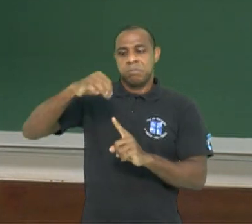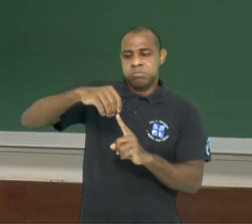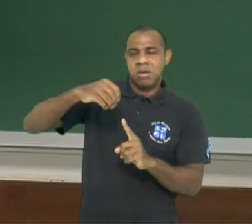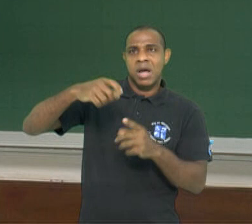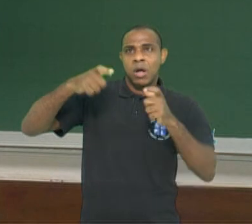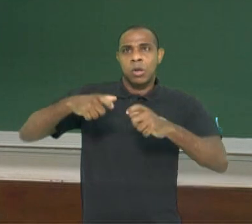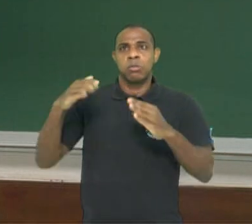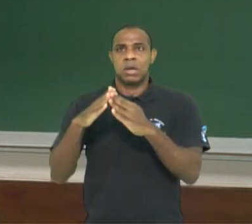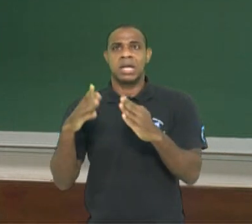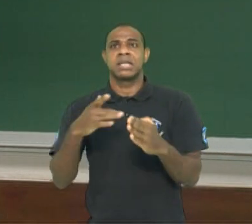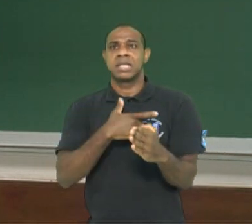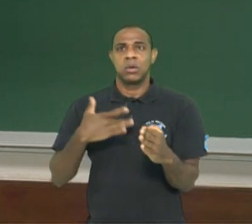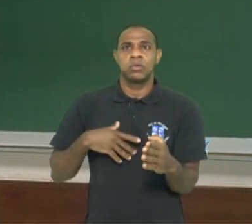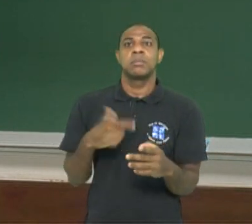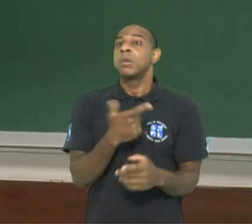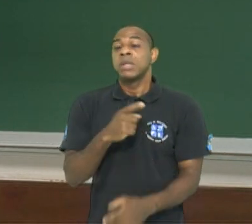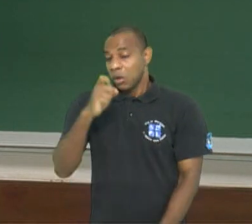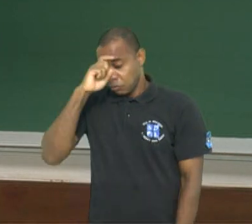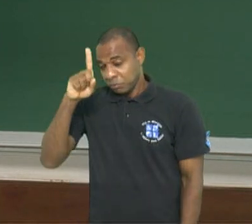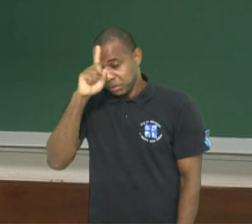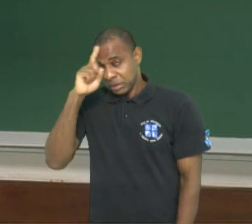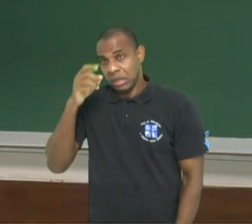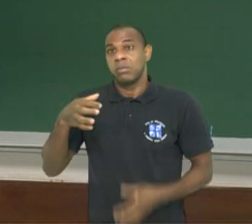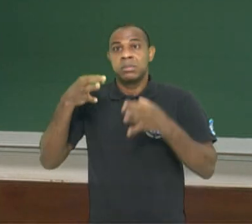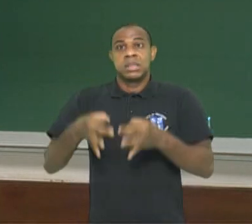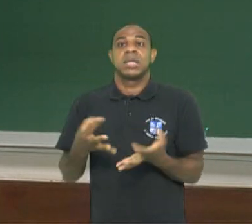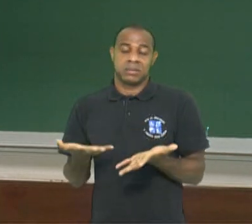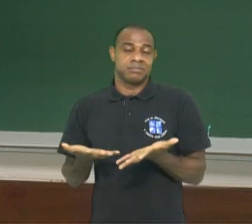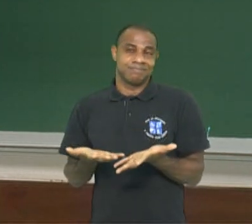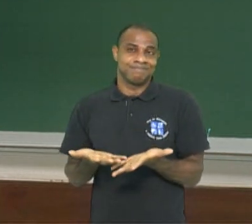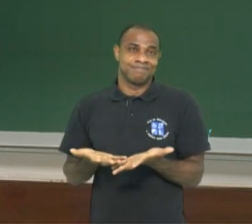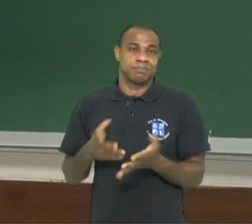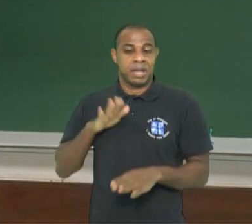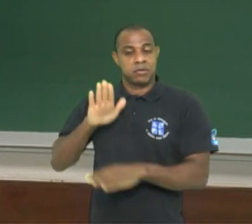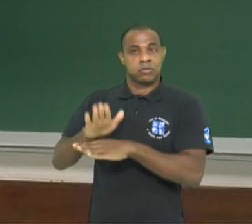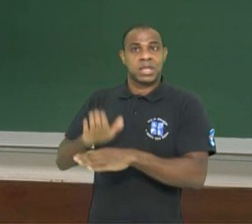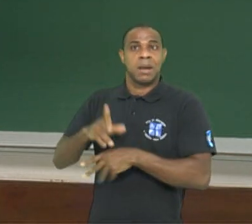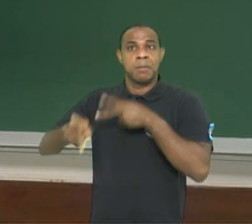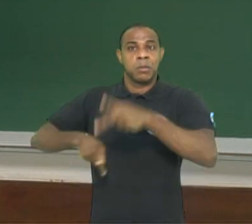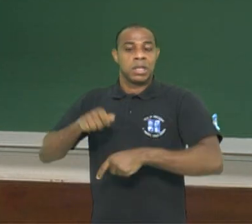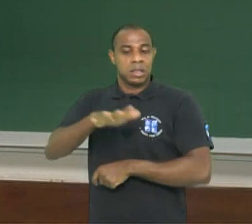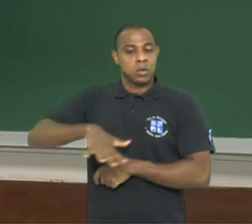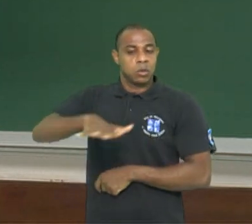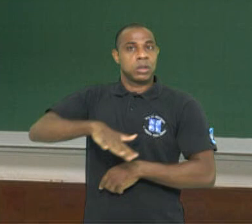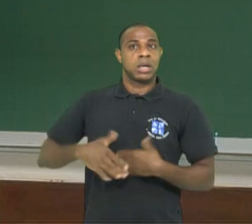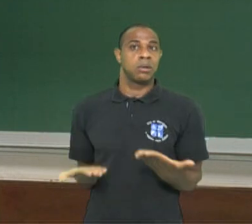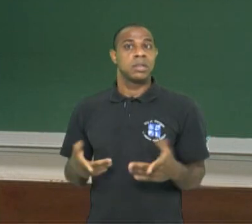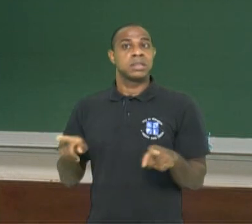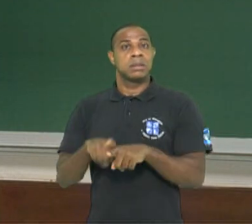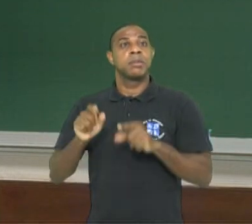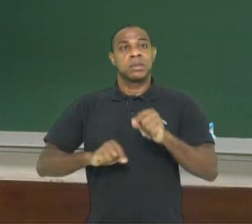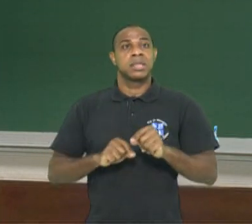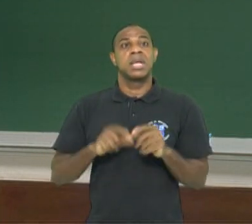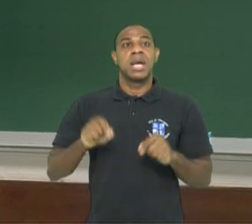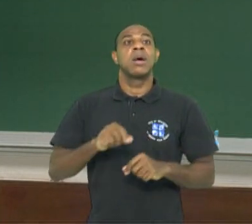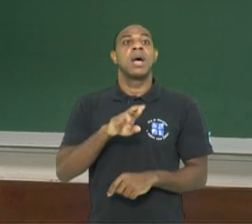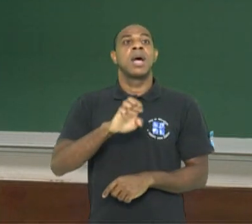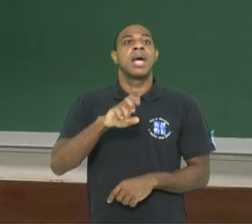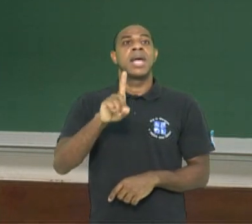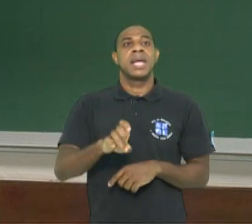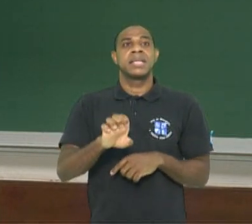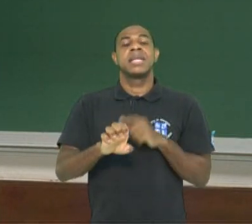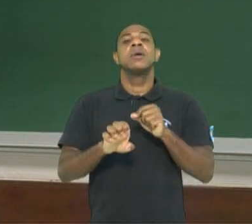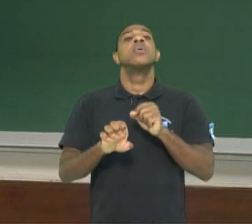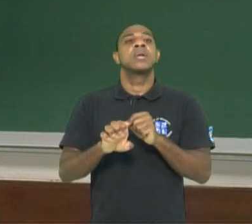não tem, por exemplo, um hospital que possa atender a população local. Isso se entende então como uma rede, uma